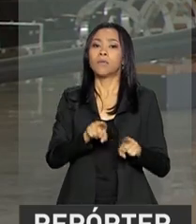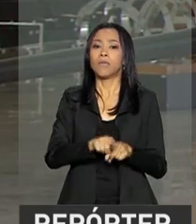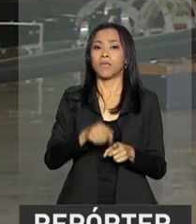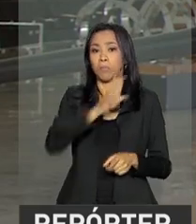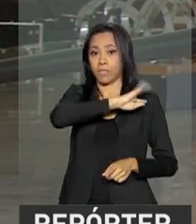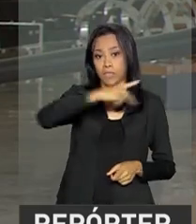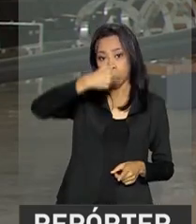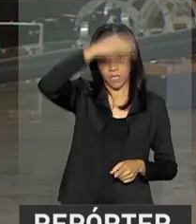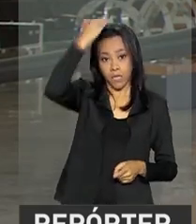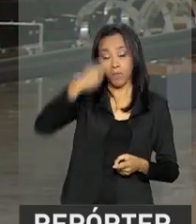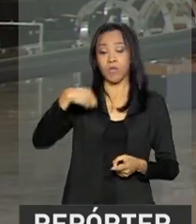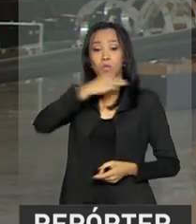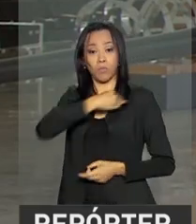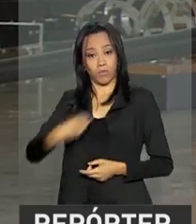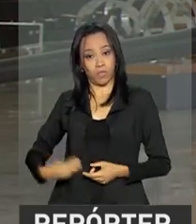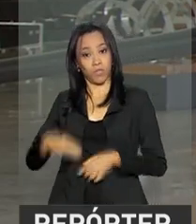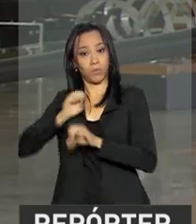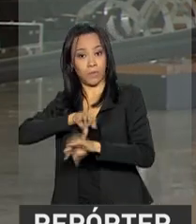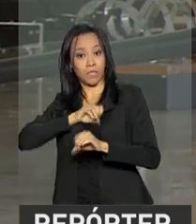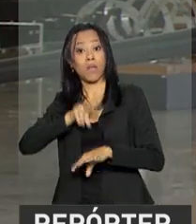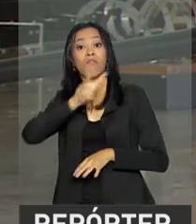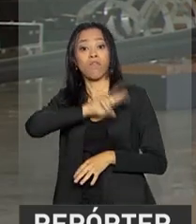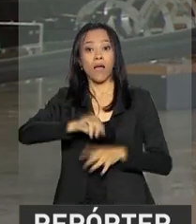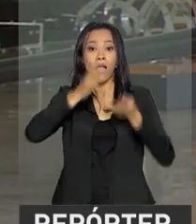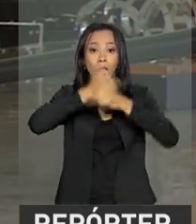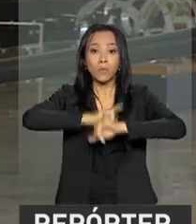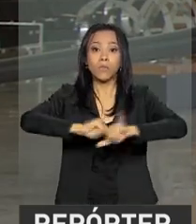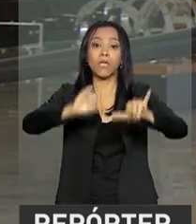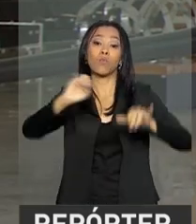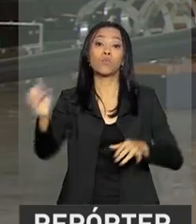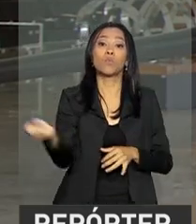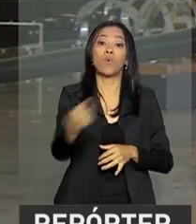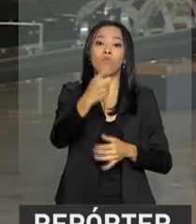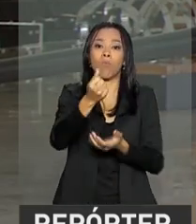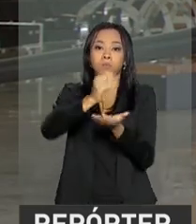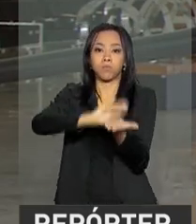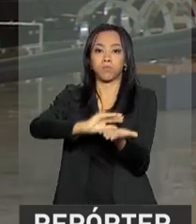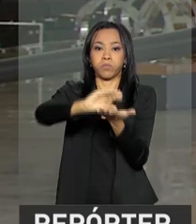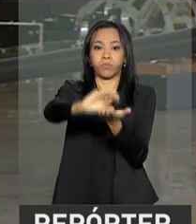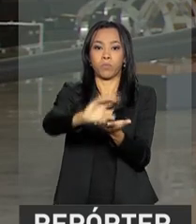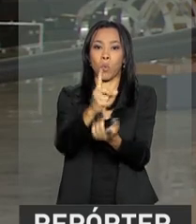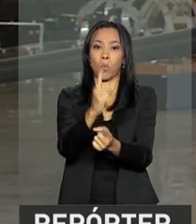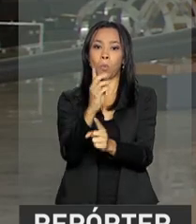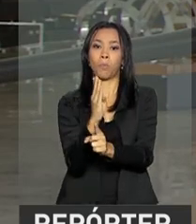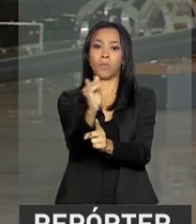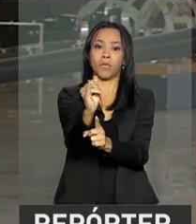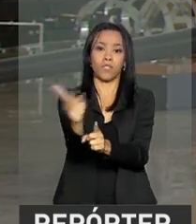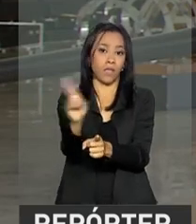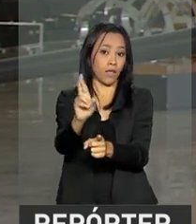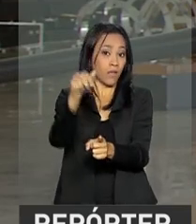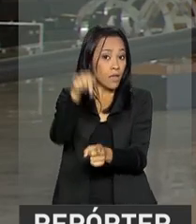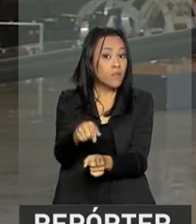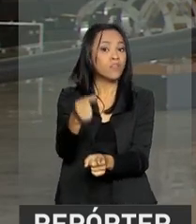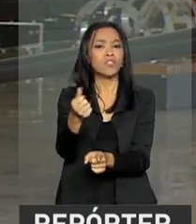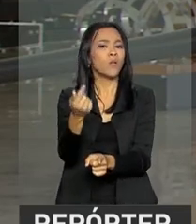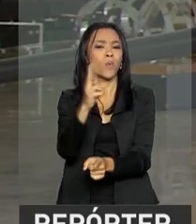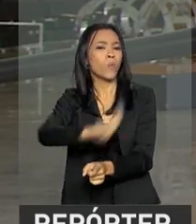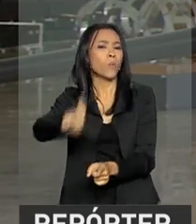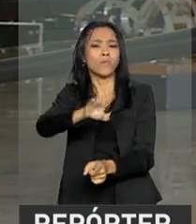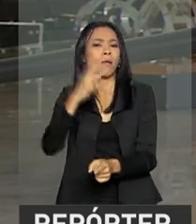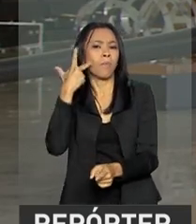filho devem anunciar um novo investimento de 1 bilhão de reais o dinheiro será destinado a